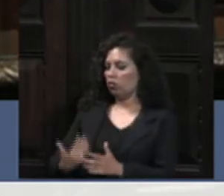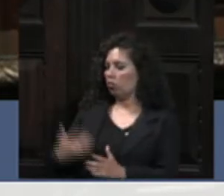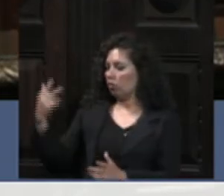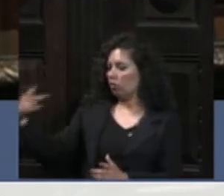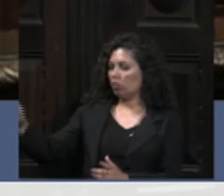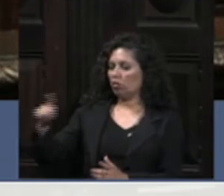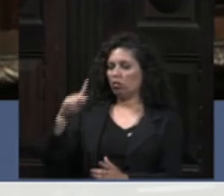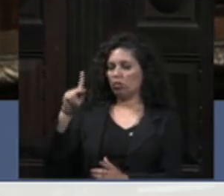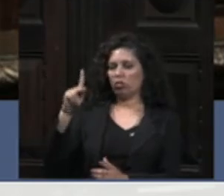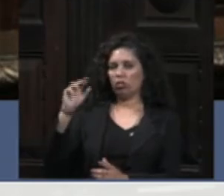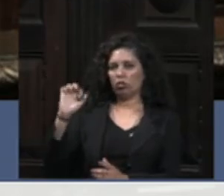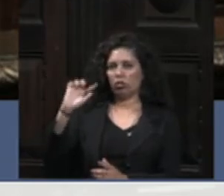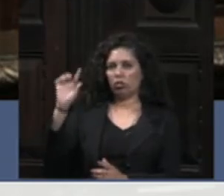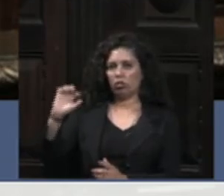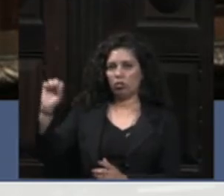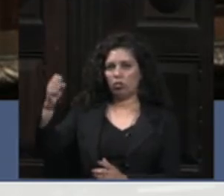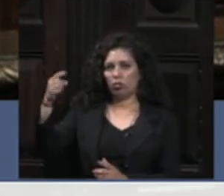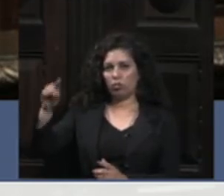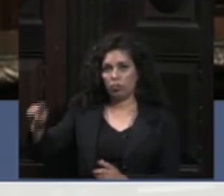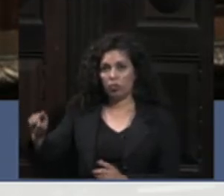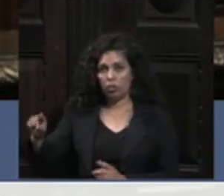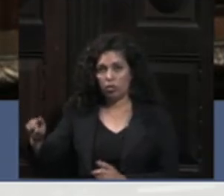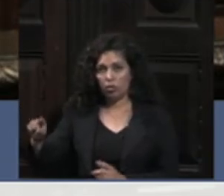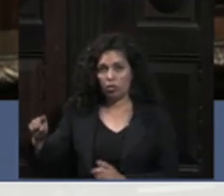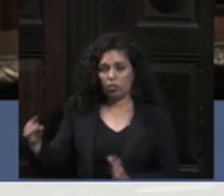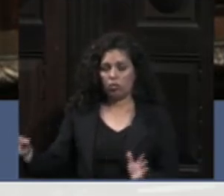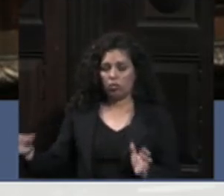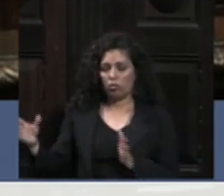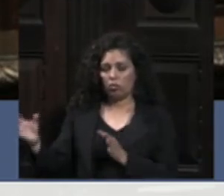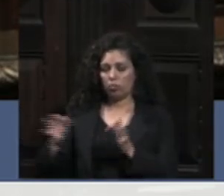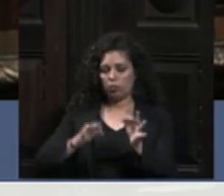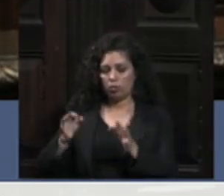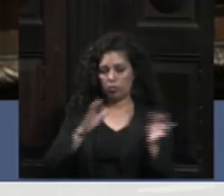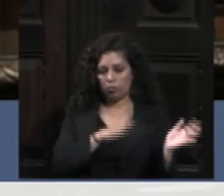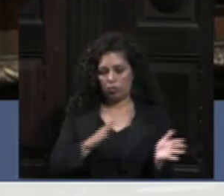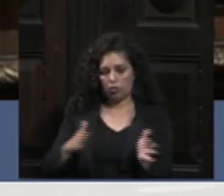fosse colocado na ordem do dia.